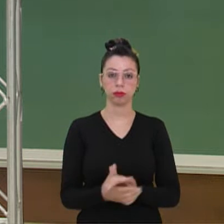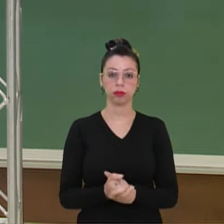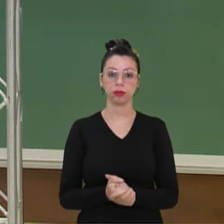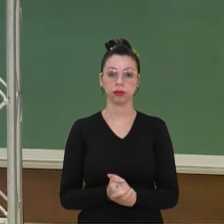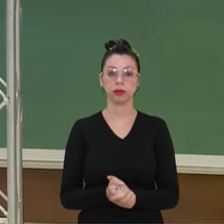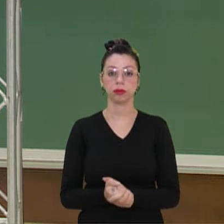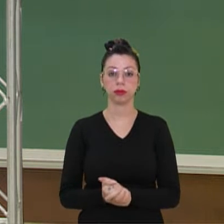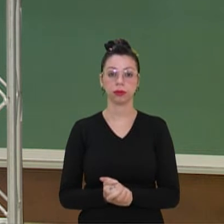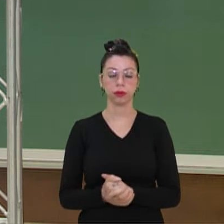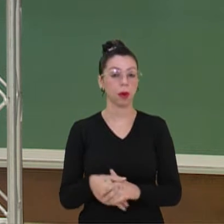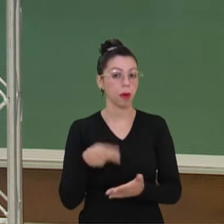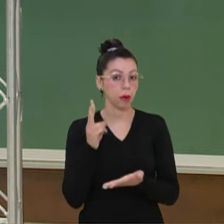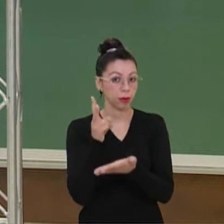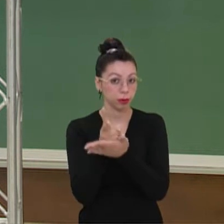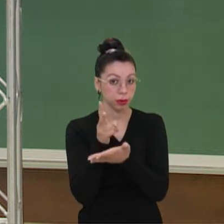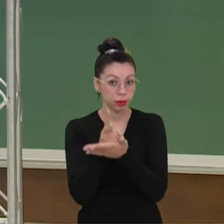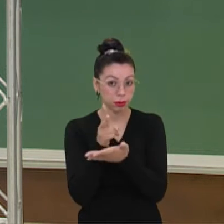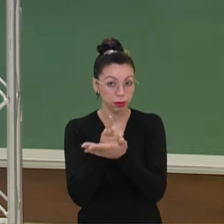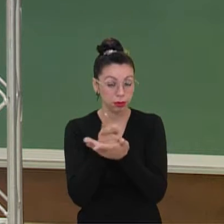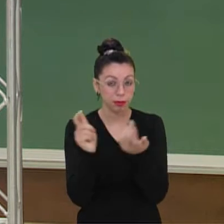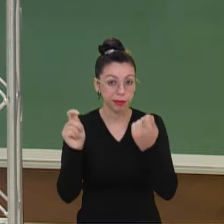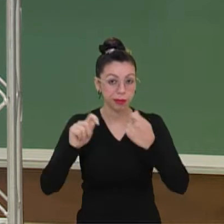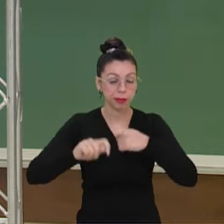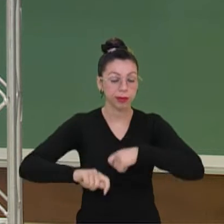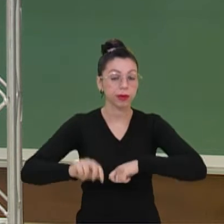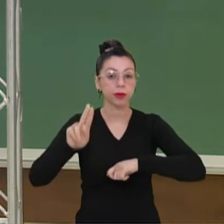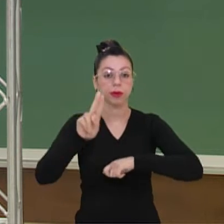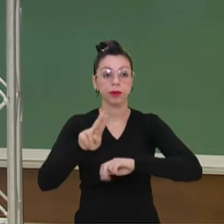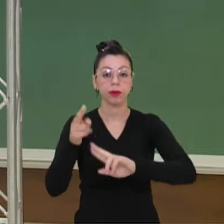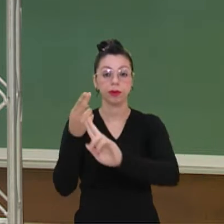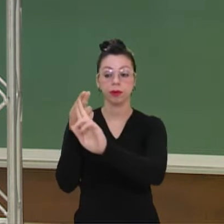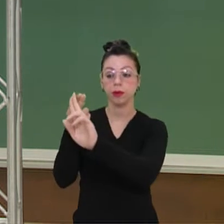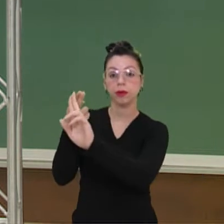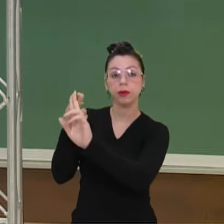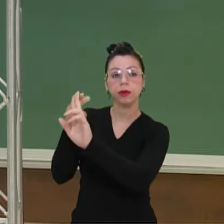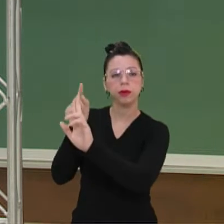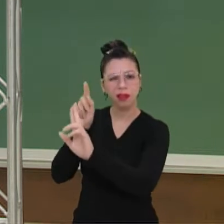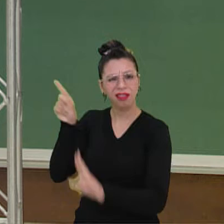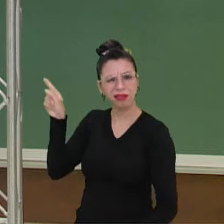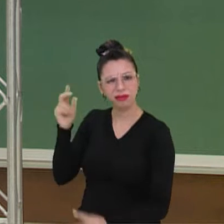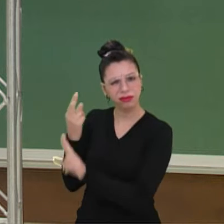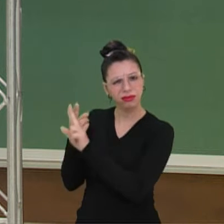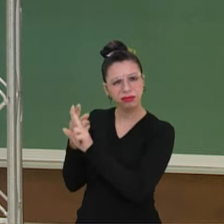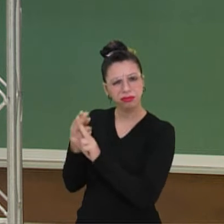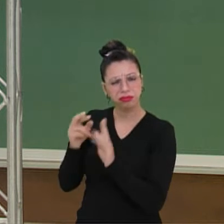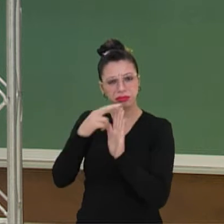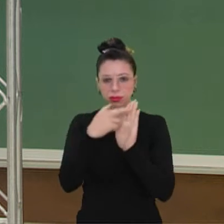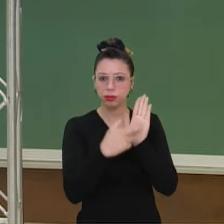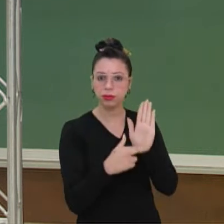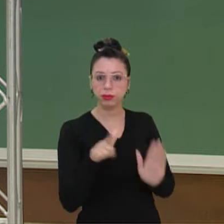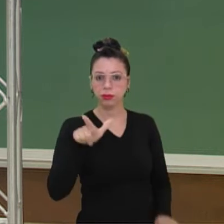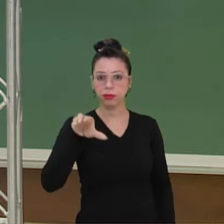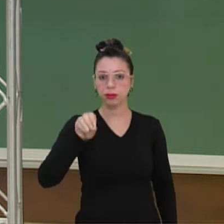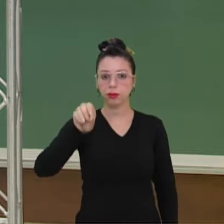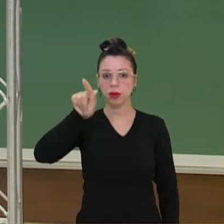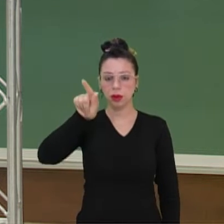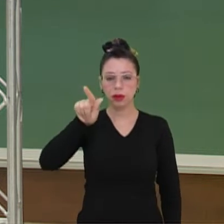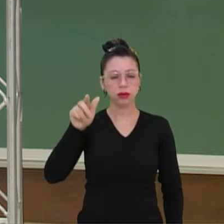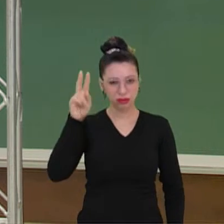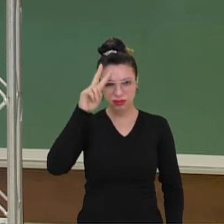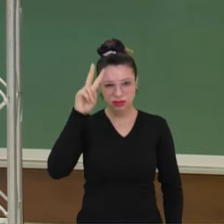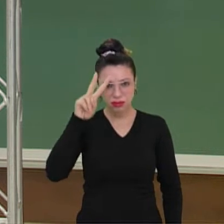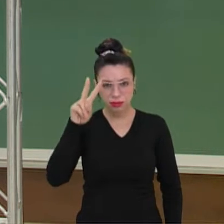atenção, continuando, tá? Nós temos que utilizar isso aqui, ó. Lembre dessa definição de logaritmo. Olha o que